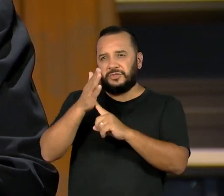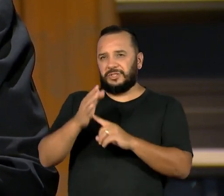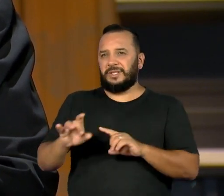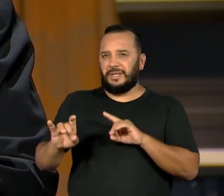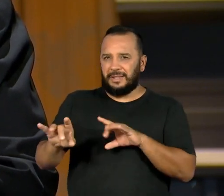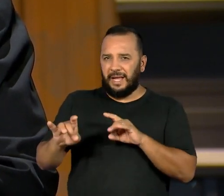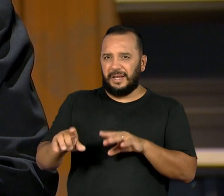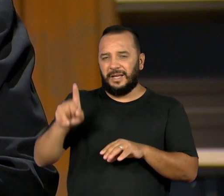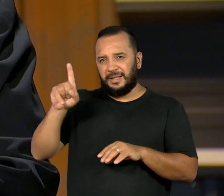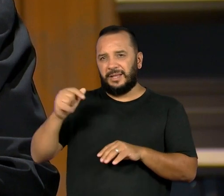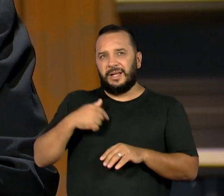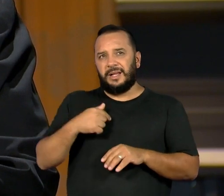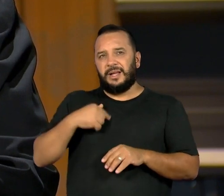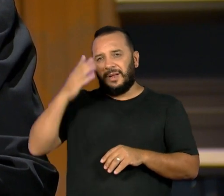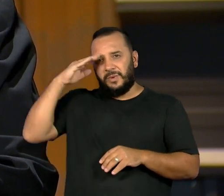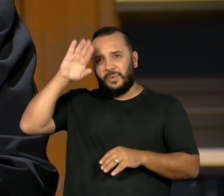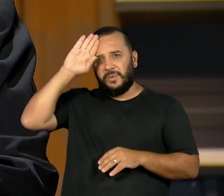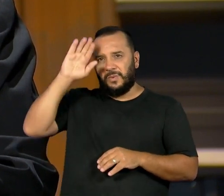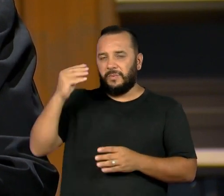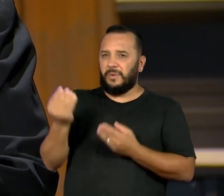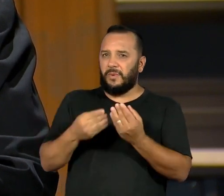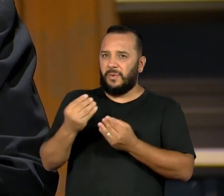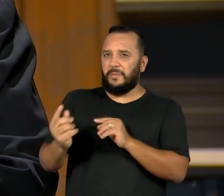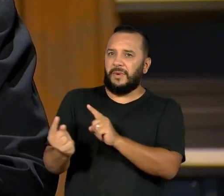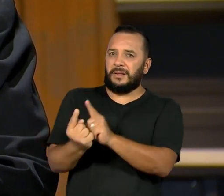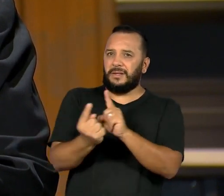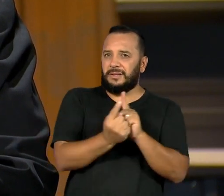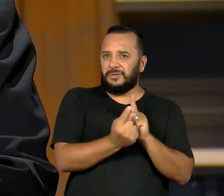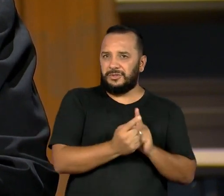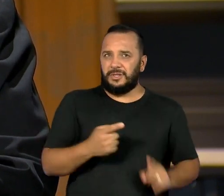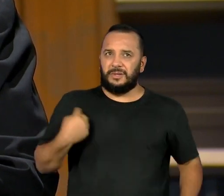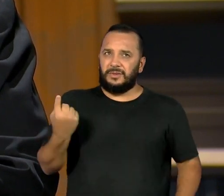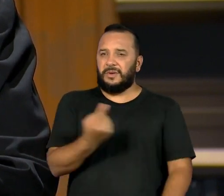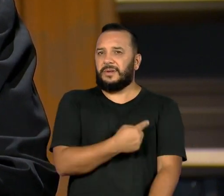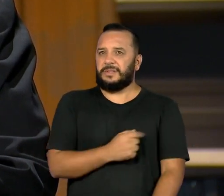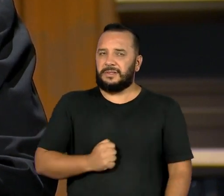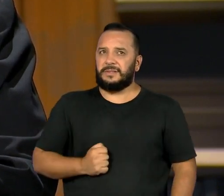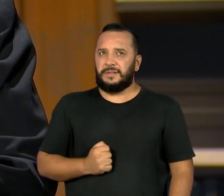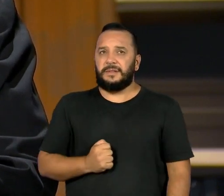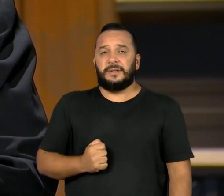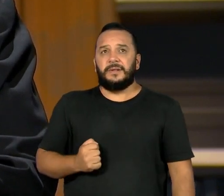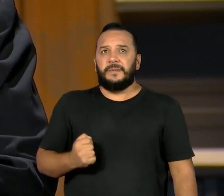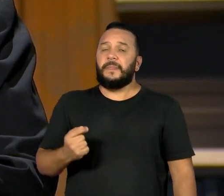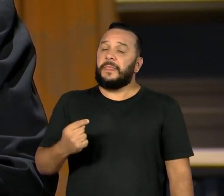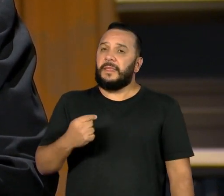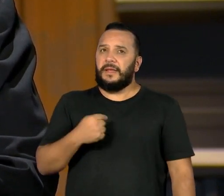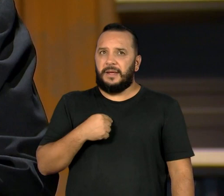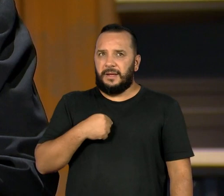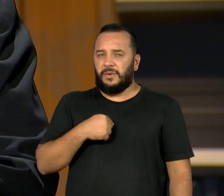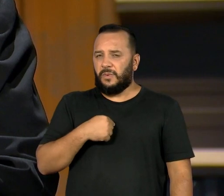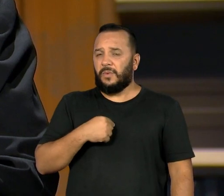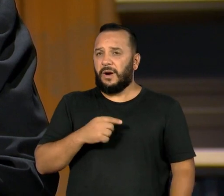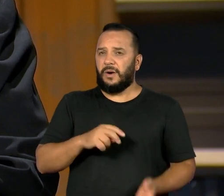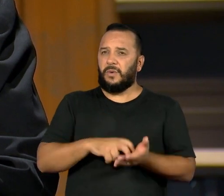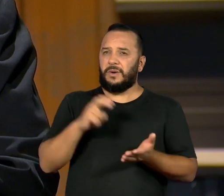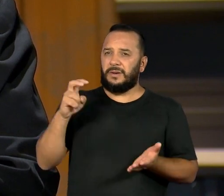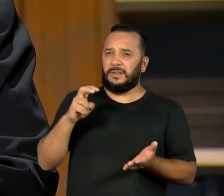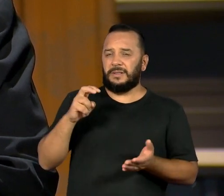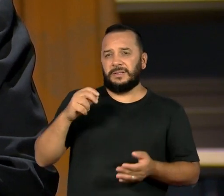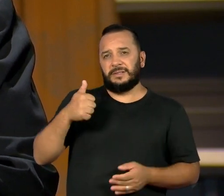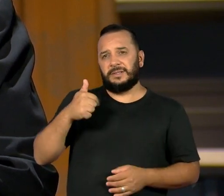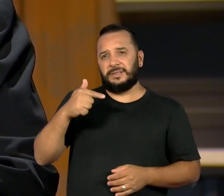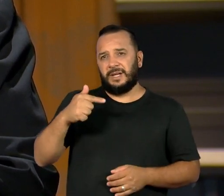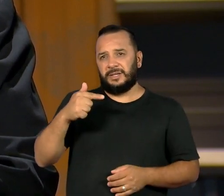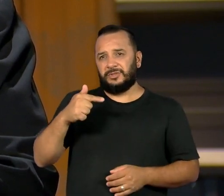eles atendiam a gente. E ali era mais do que 8 horas. Assim, eu acordava às 7 da manhã, já ia para